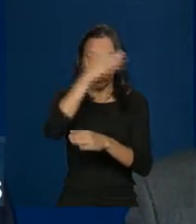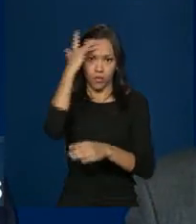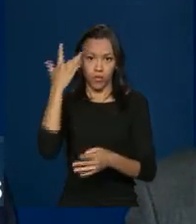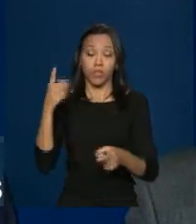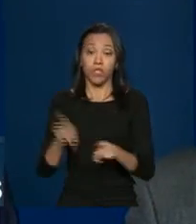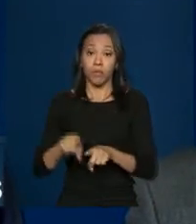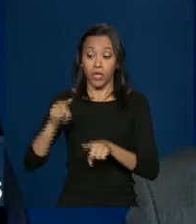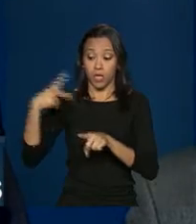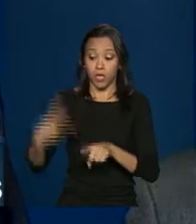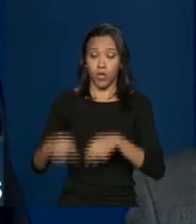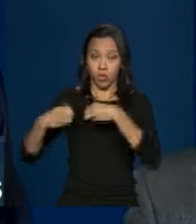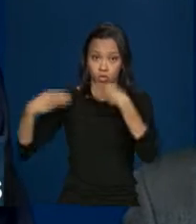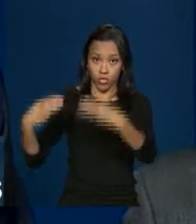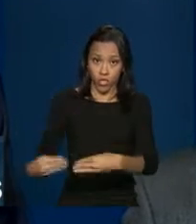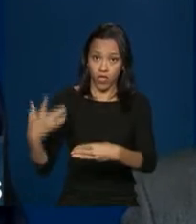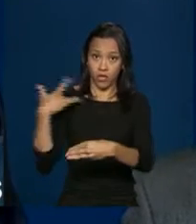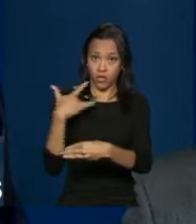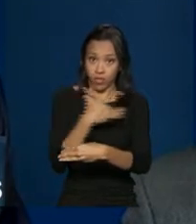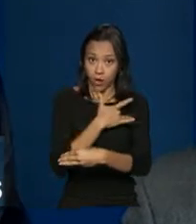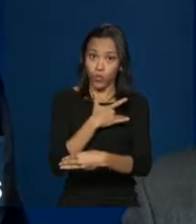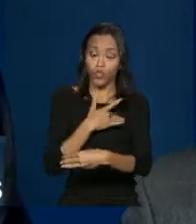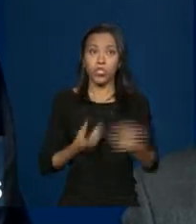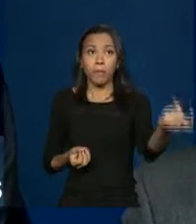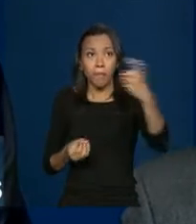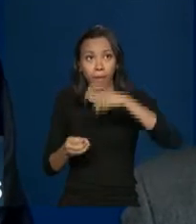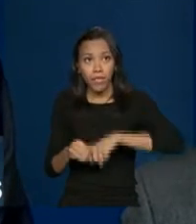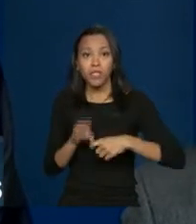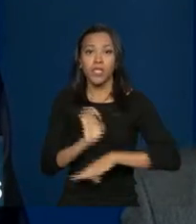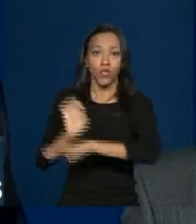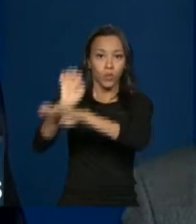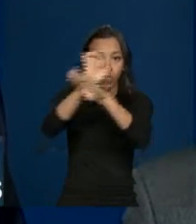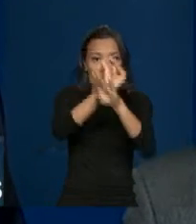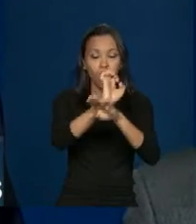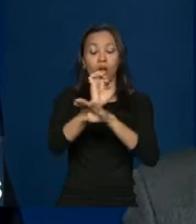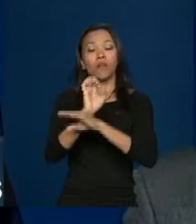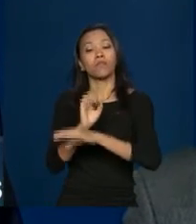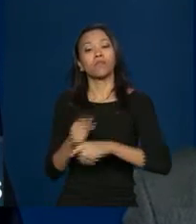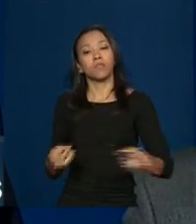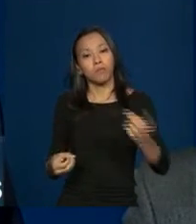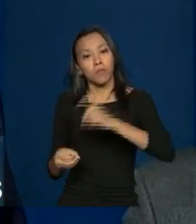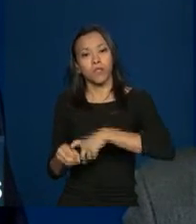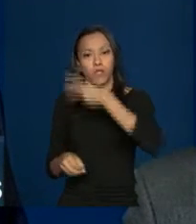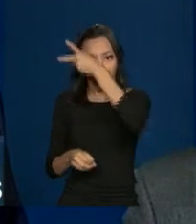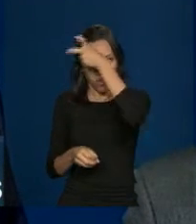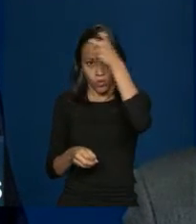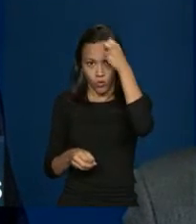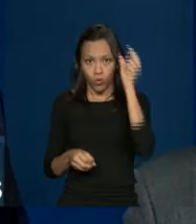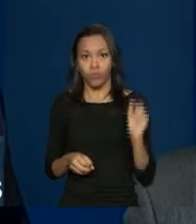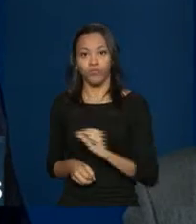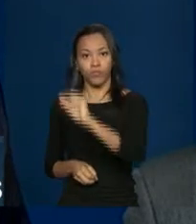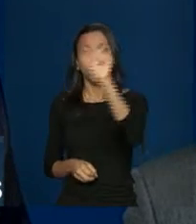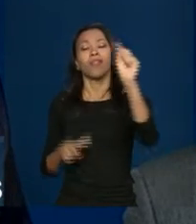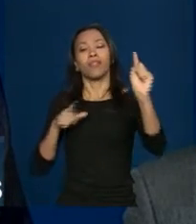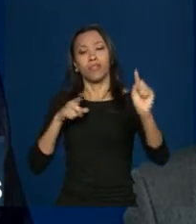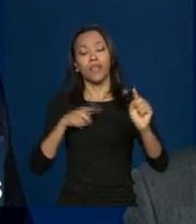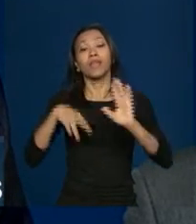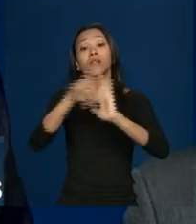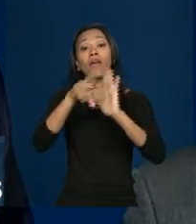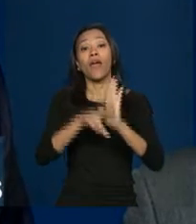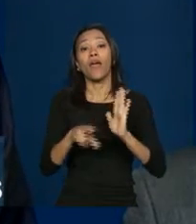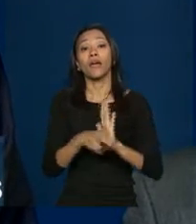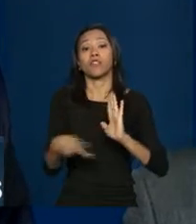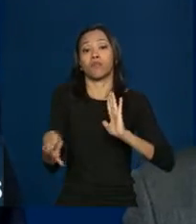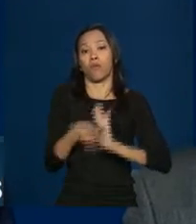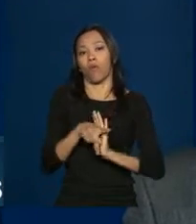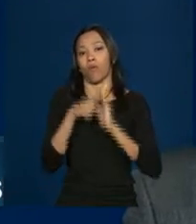atenção social dos estados e municípios, também tem protocolos de atendimento de pessoas vítimas de